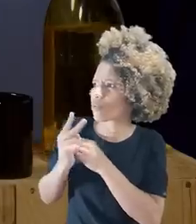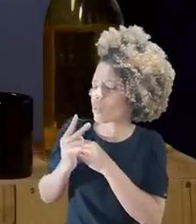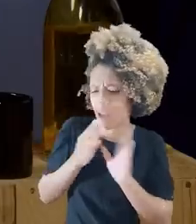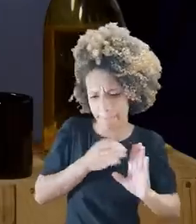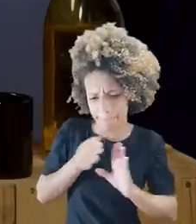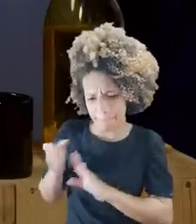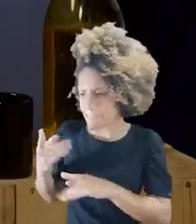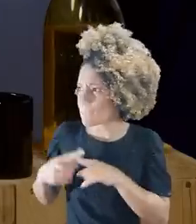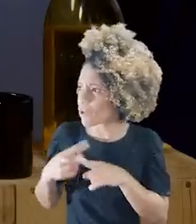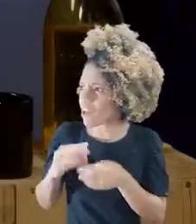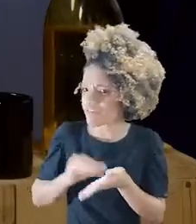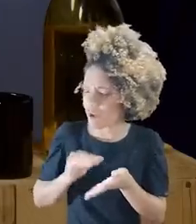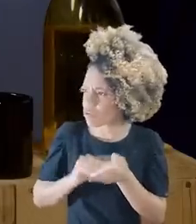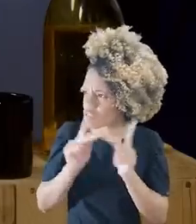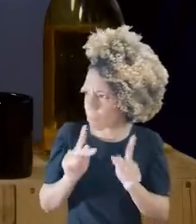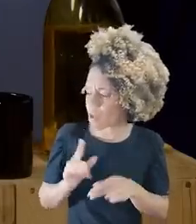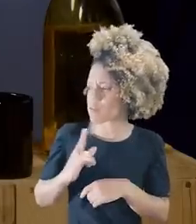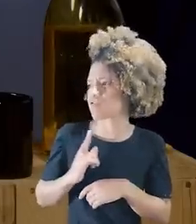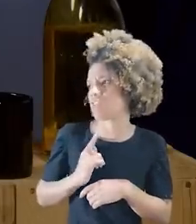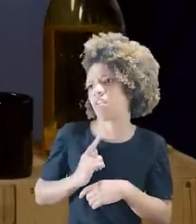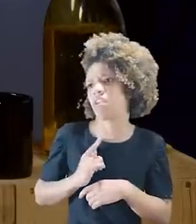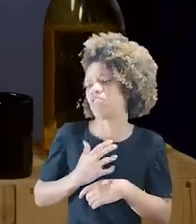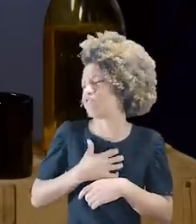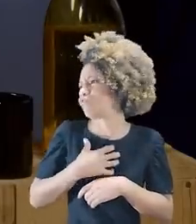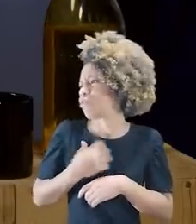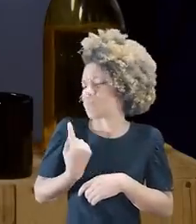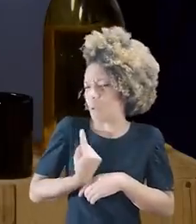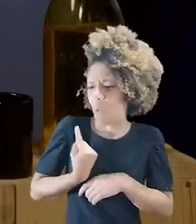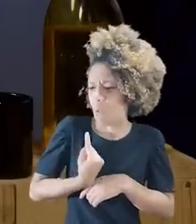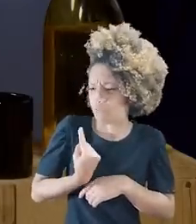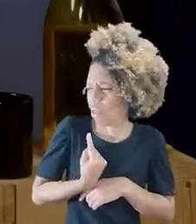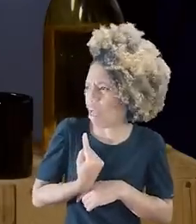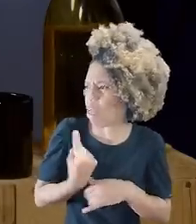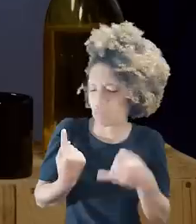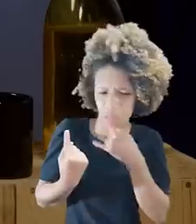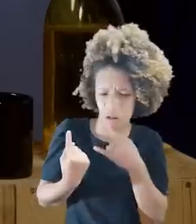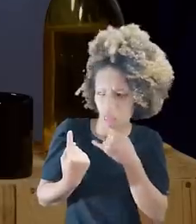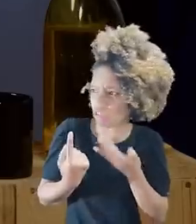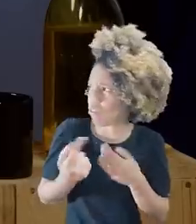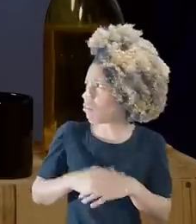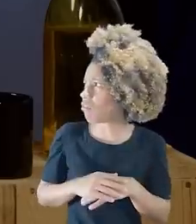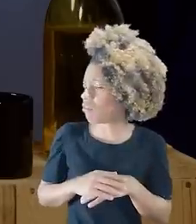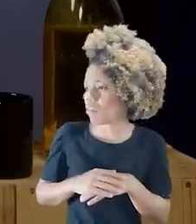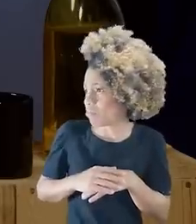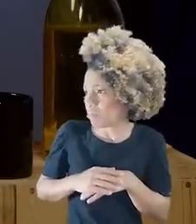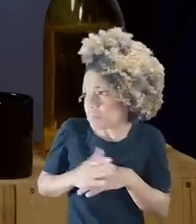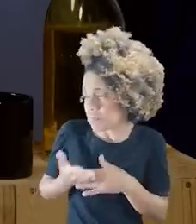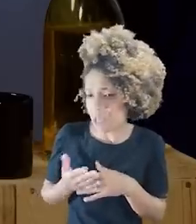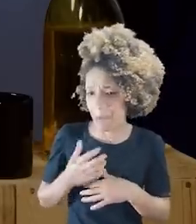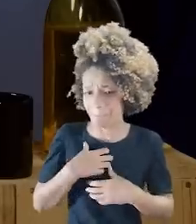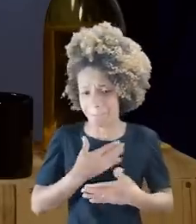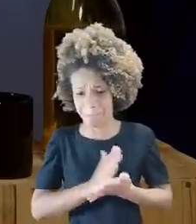momentos porque até essa falta de paz que eu tinha de de solidão de não de de já era ele mesmo me